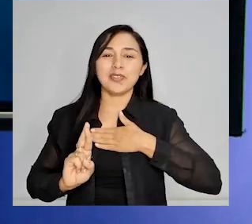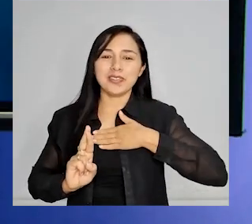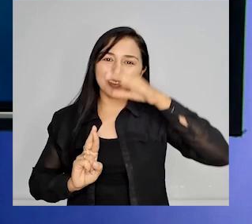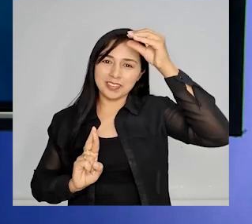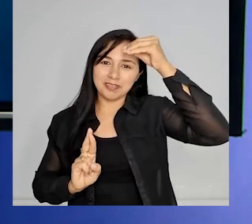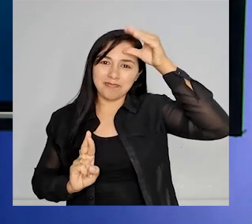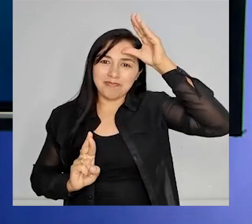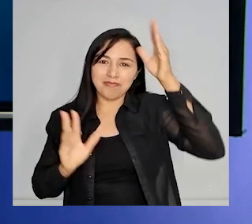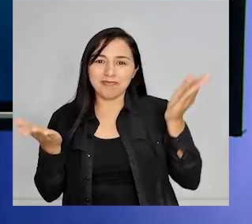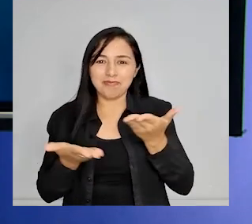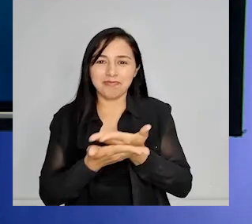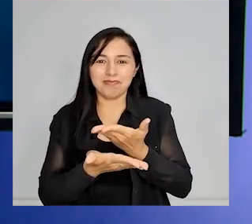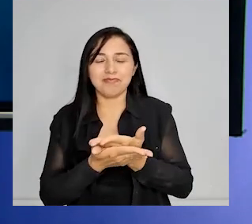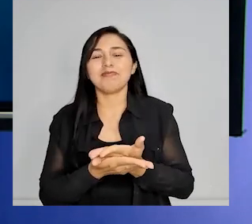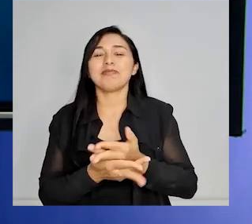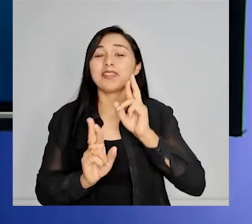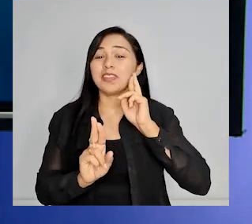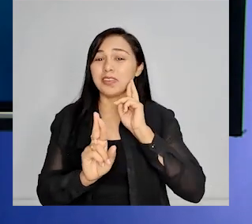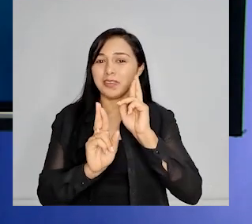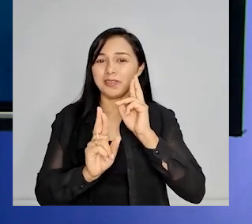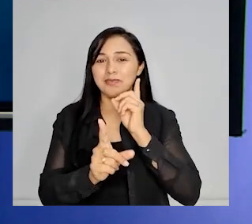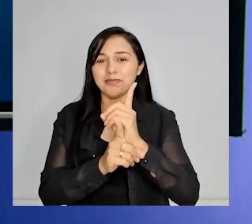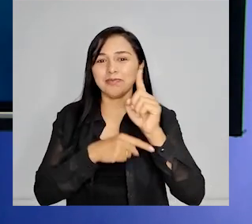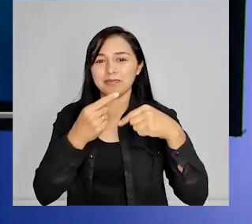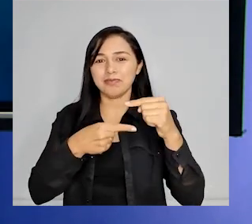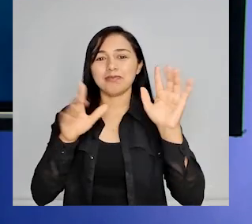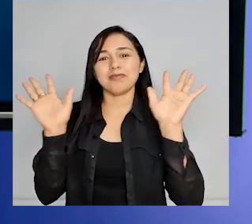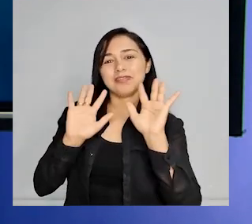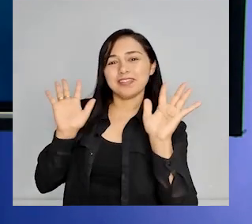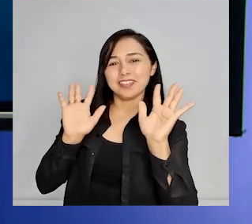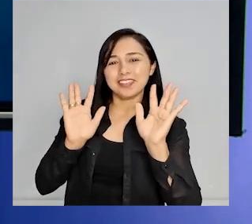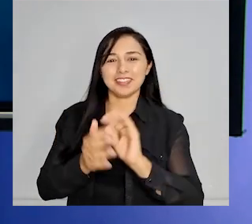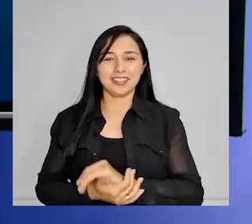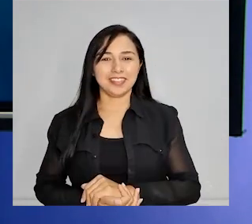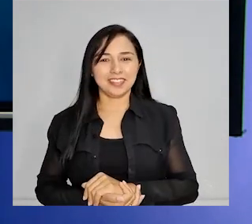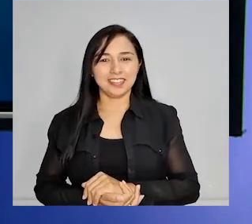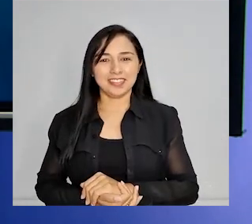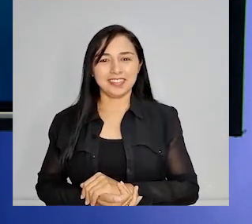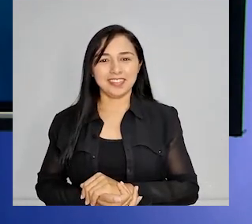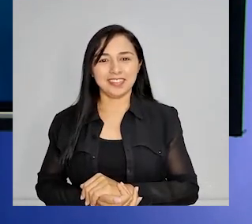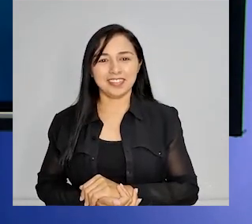gostado da aula de hoje e a gente se vê em uma próxima aula, alunos. Tchau!